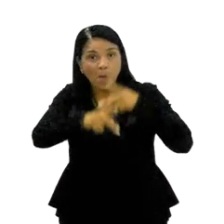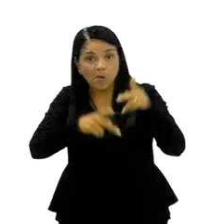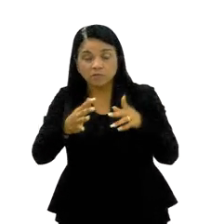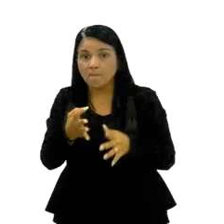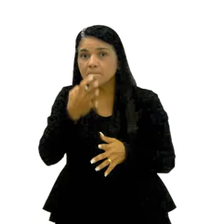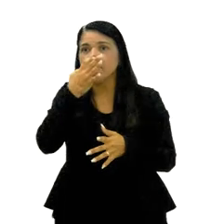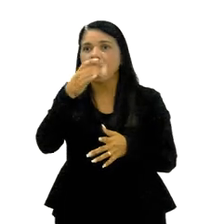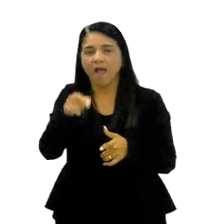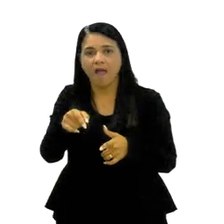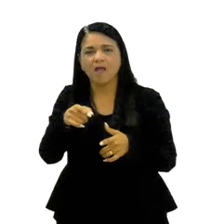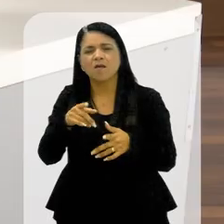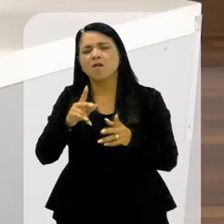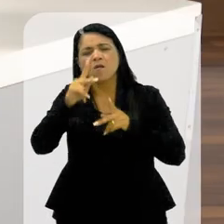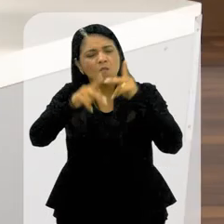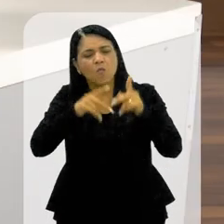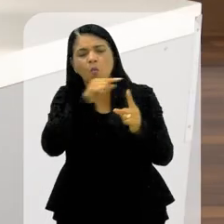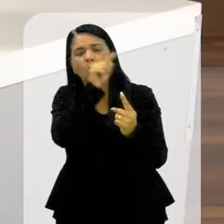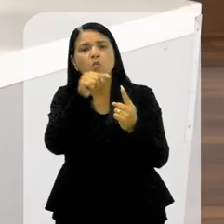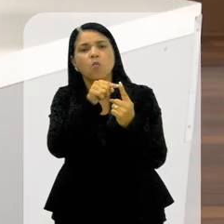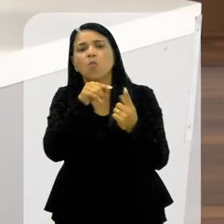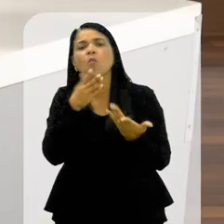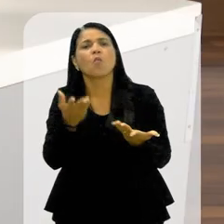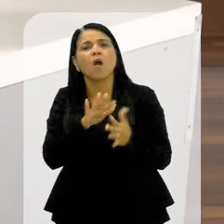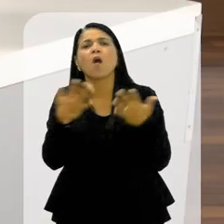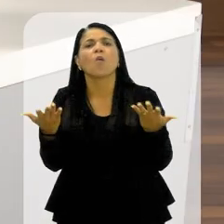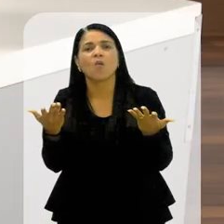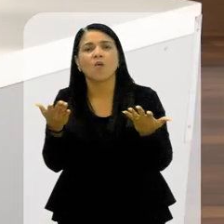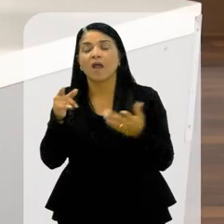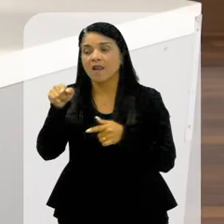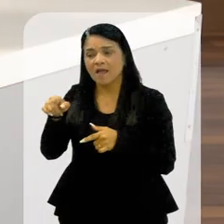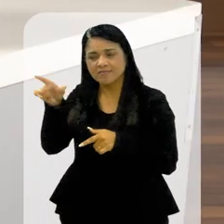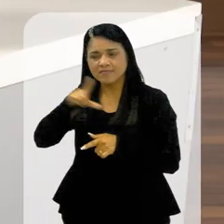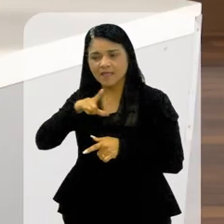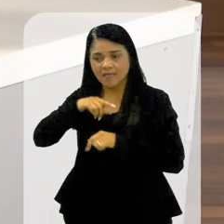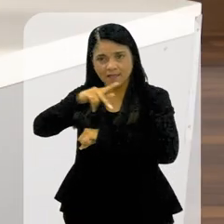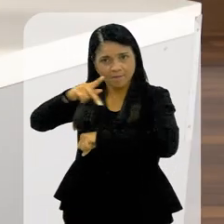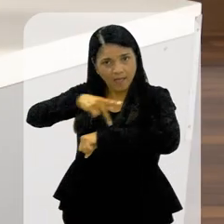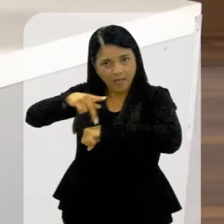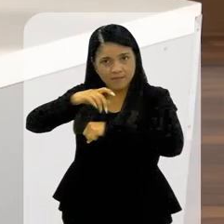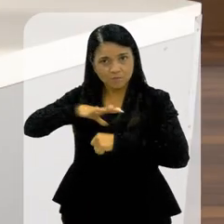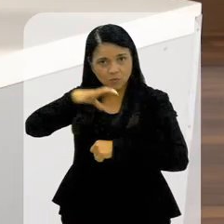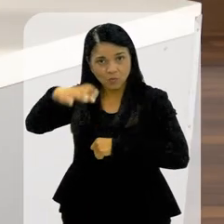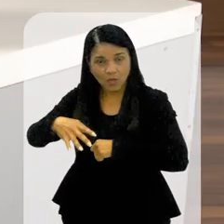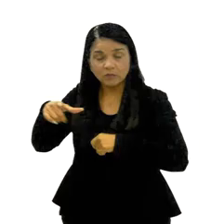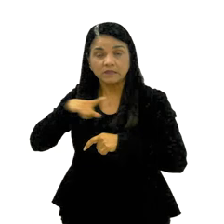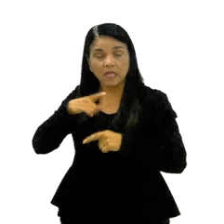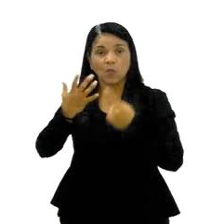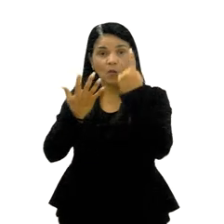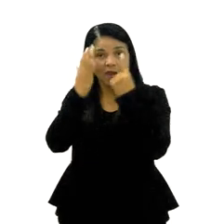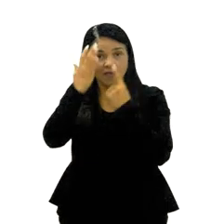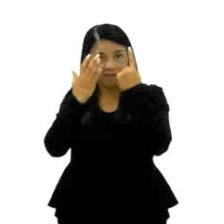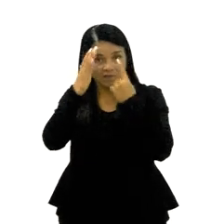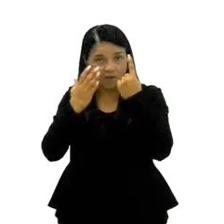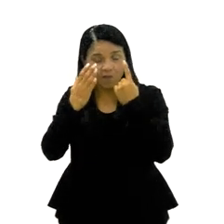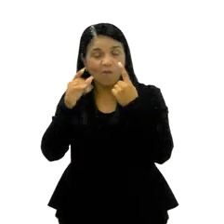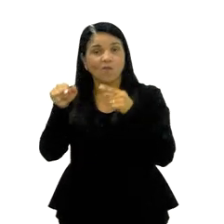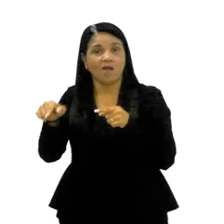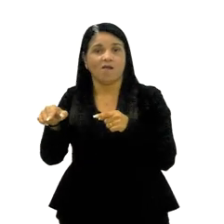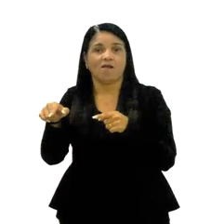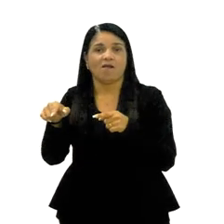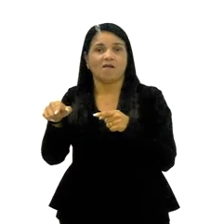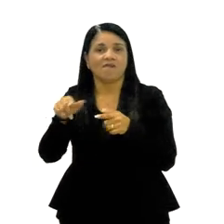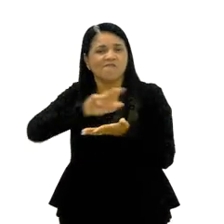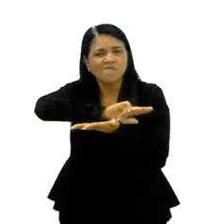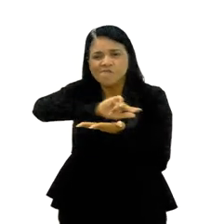né? Mas qual é o público? Qual era o público-alvo lá? Lá nós temos, lá eles têm o carnaval de Estarreja. Existe um carnaval onde